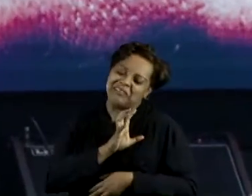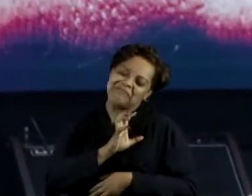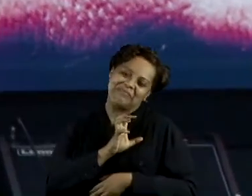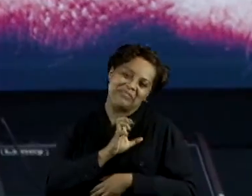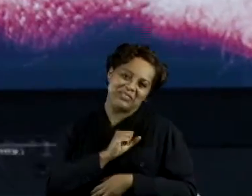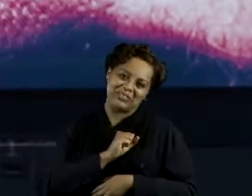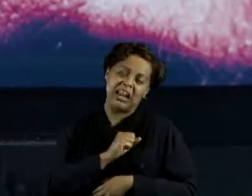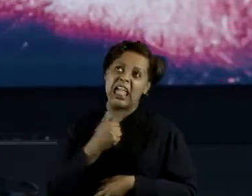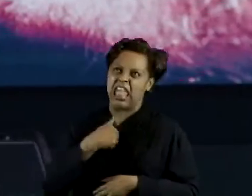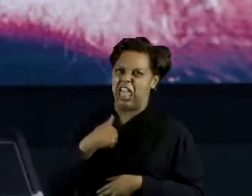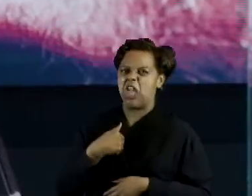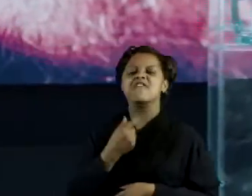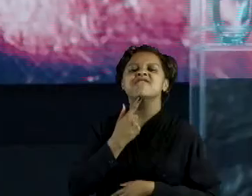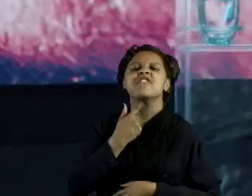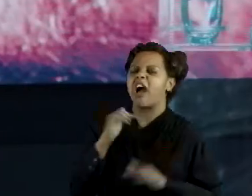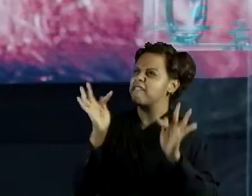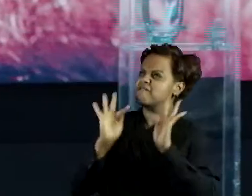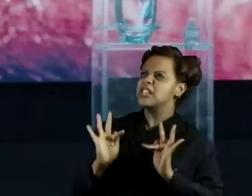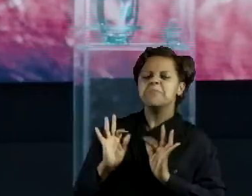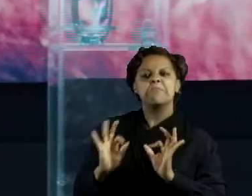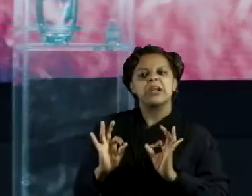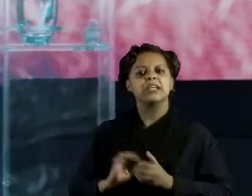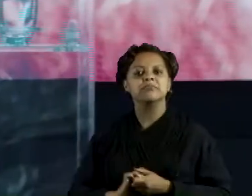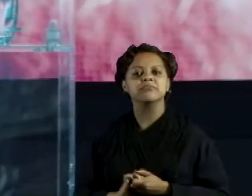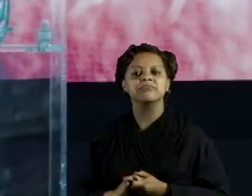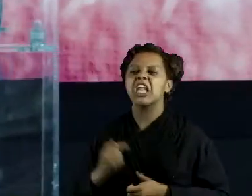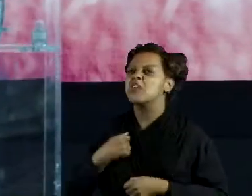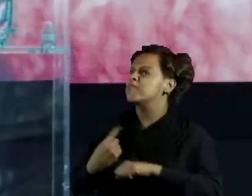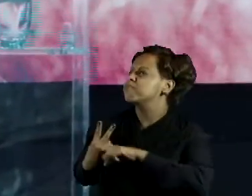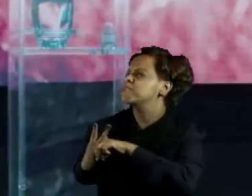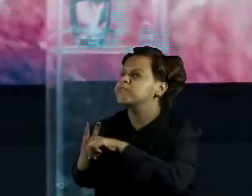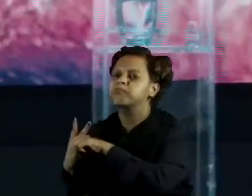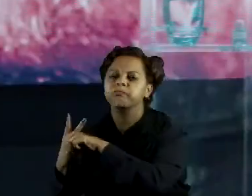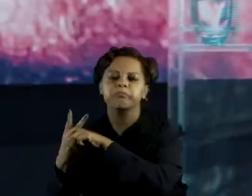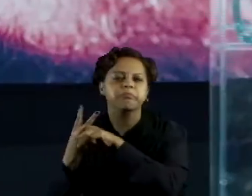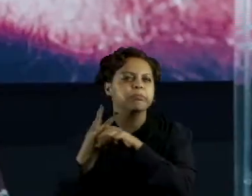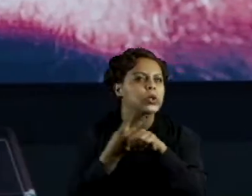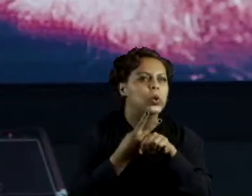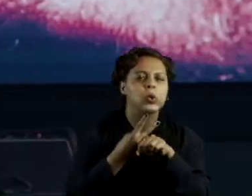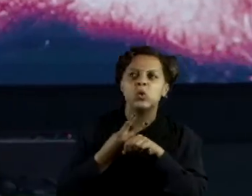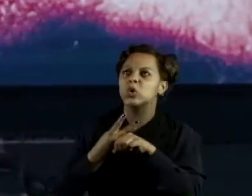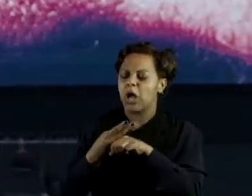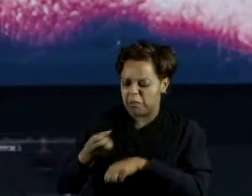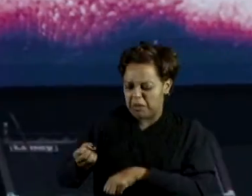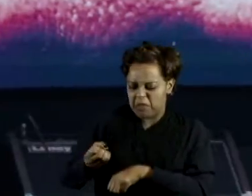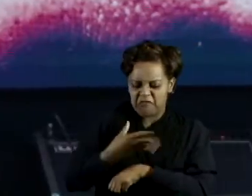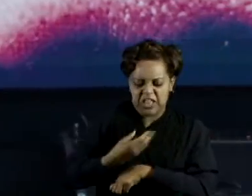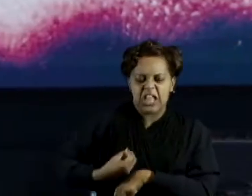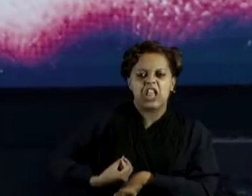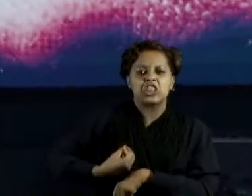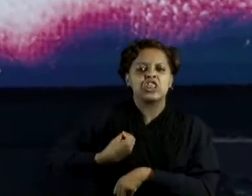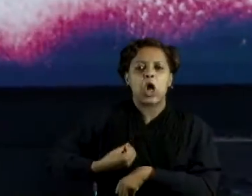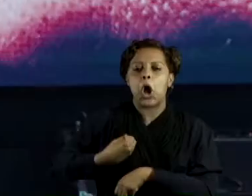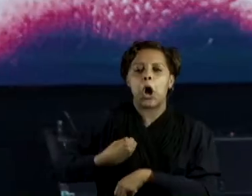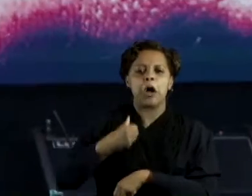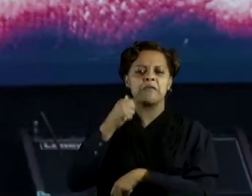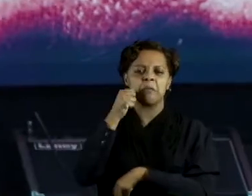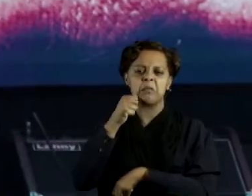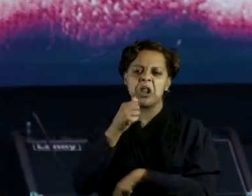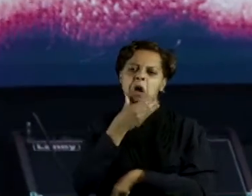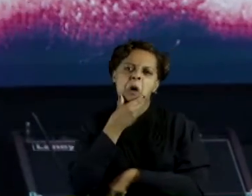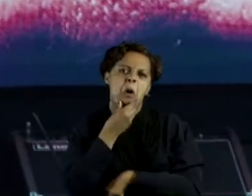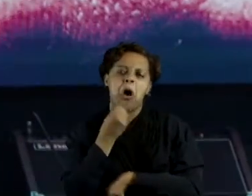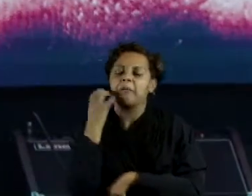Eu quero ser feliz. Eu vou procurar viver uma nova vida com a pessoa que eu estou apaixonado, pela qual eu